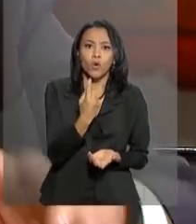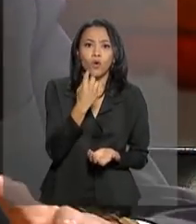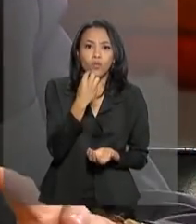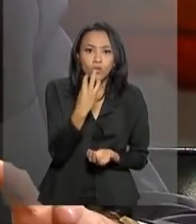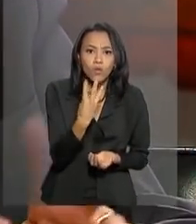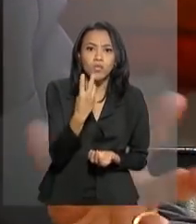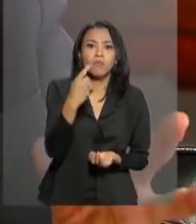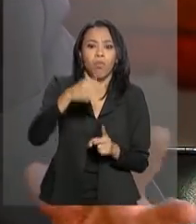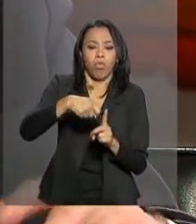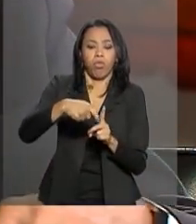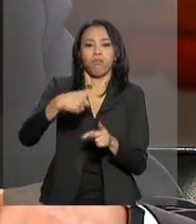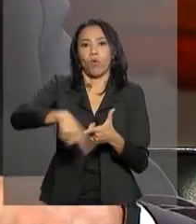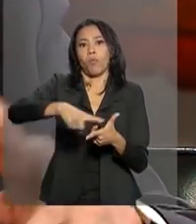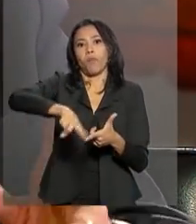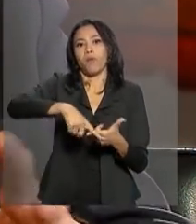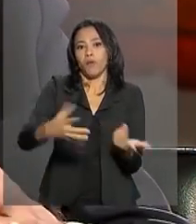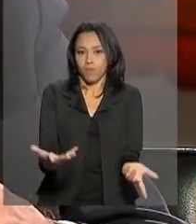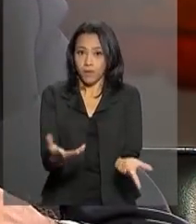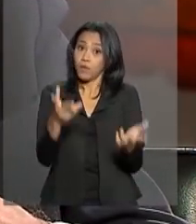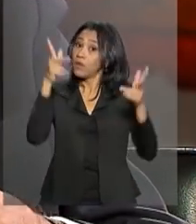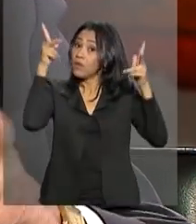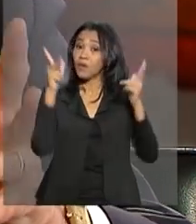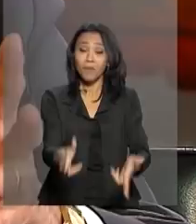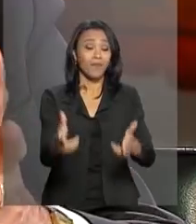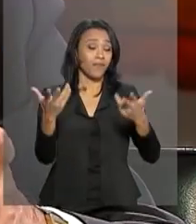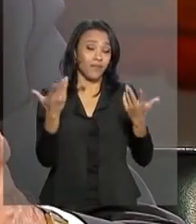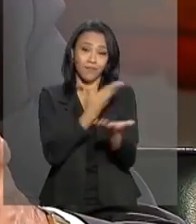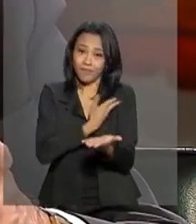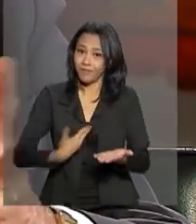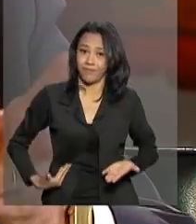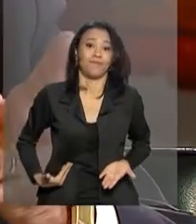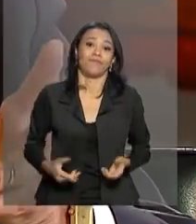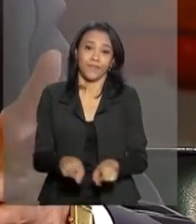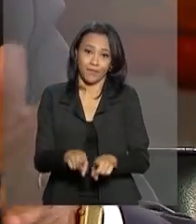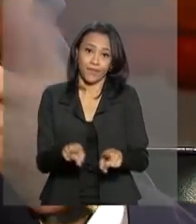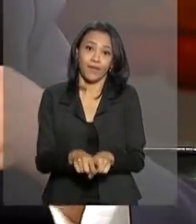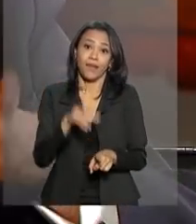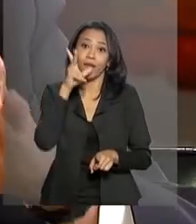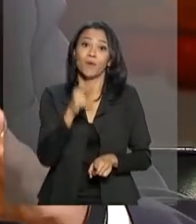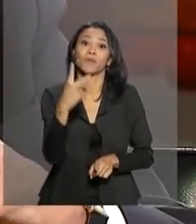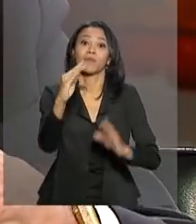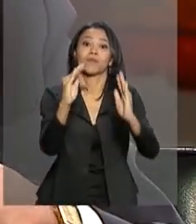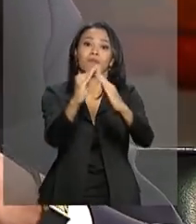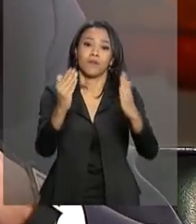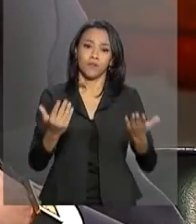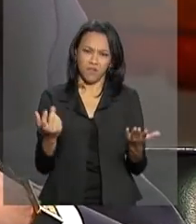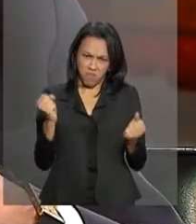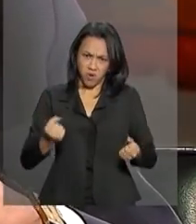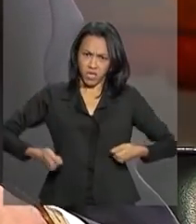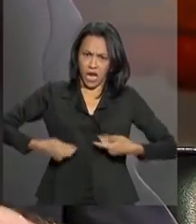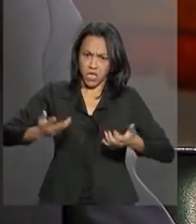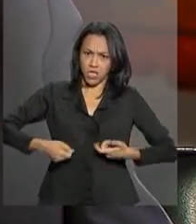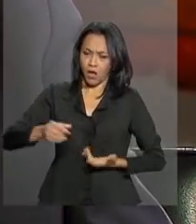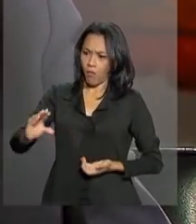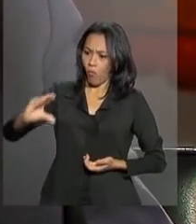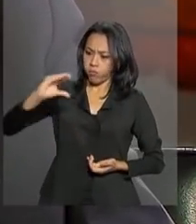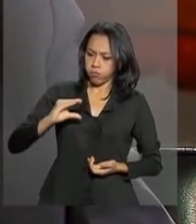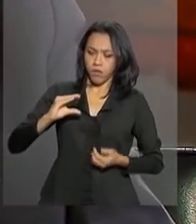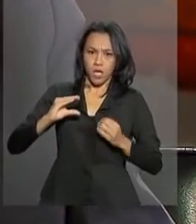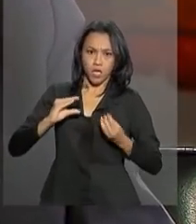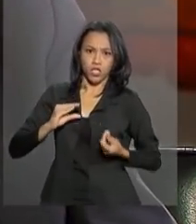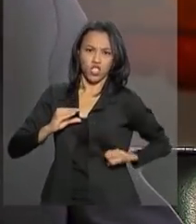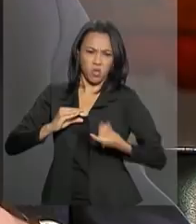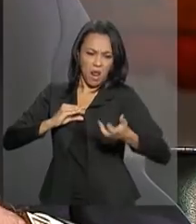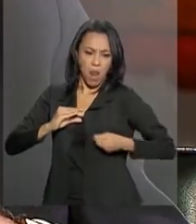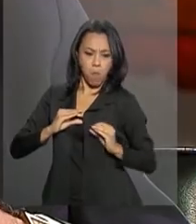com um grande problema. Ora, o Estado brasileiro é a sua grande casa. A pergunta é, o Estado brasileiro pode gastar mais do que aquilo que ganha?